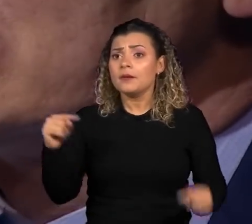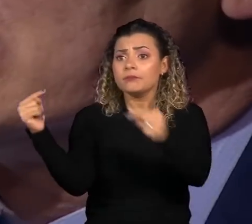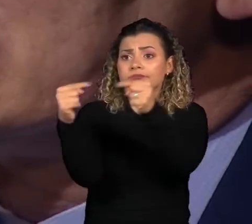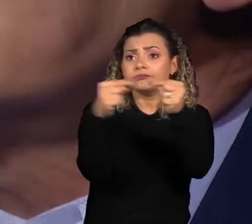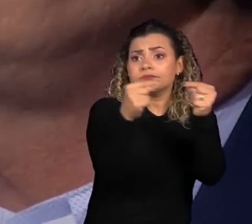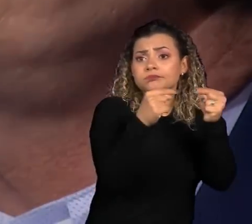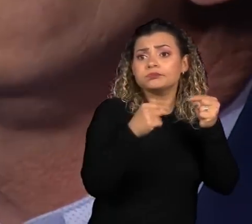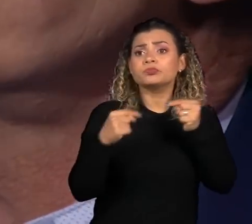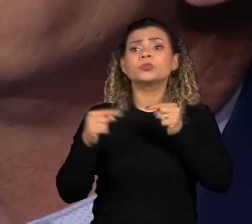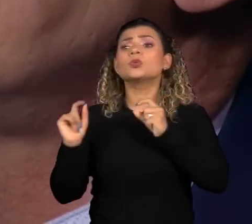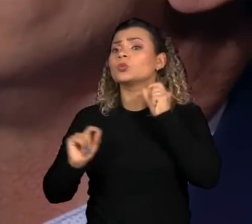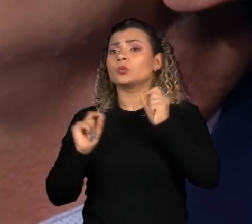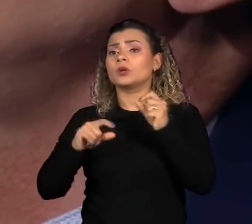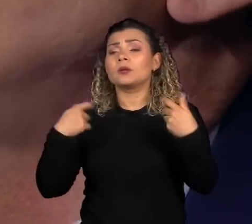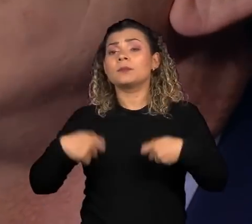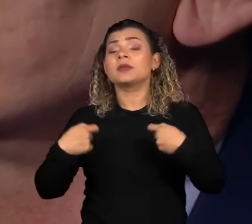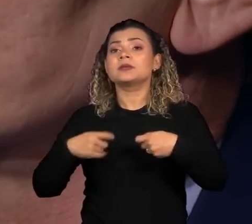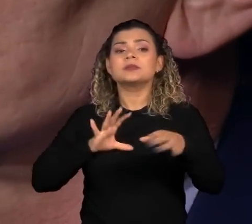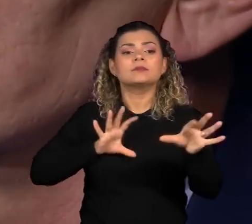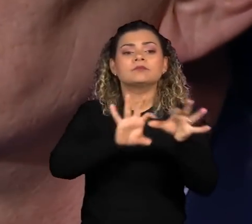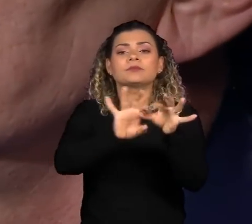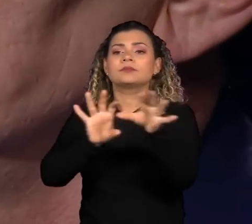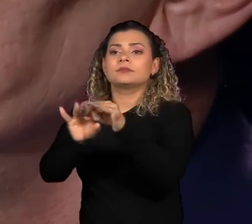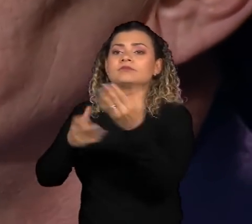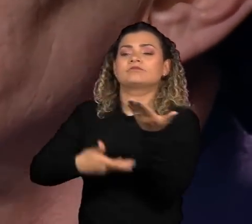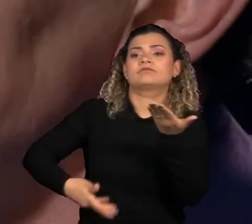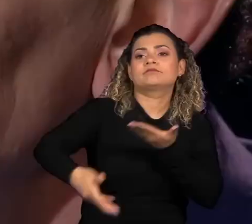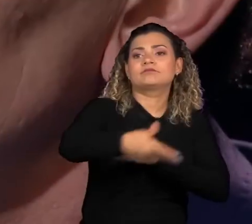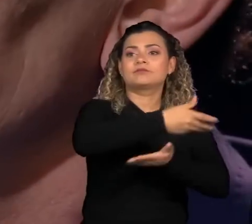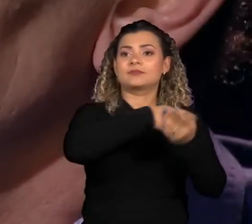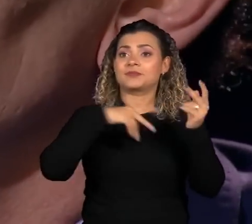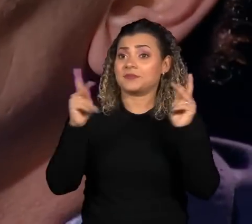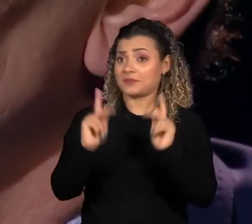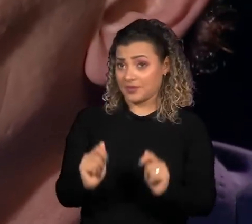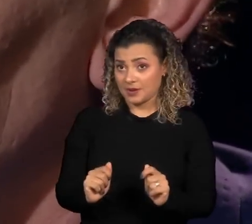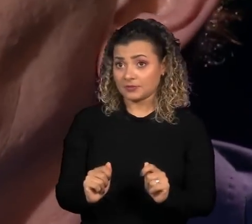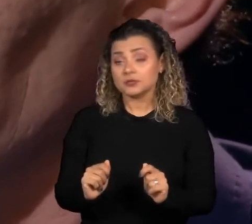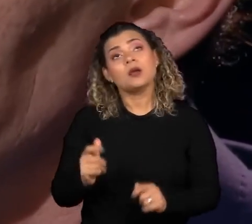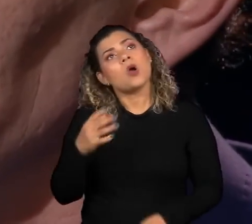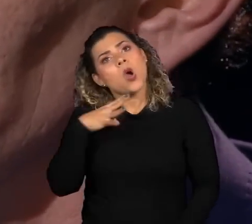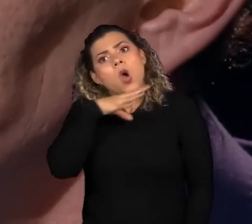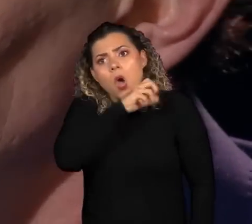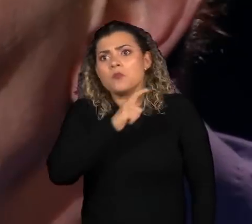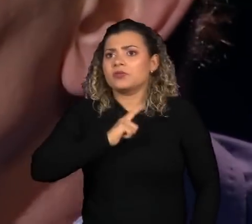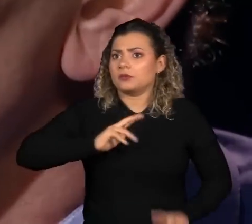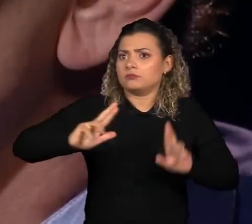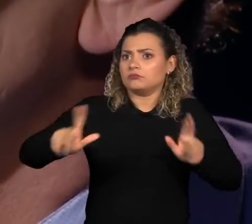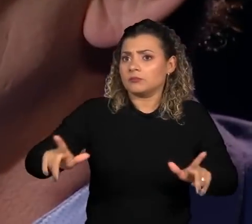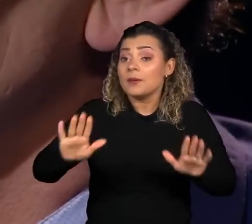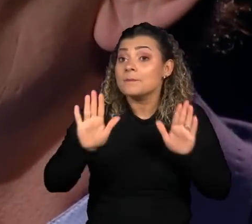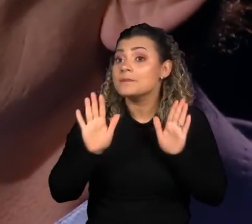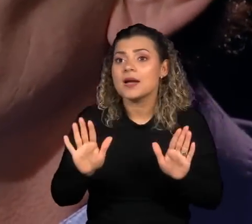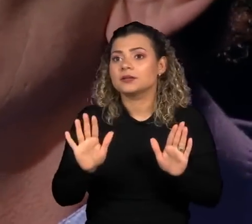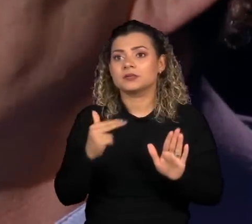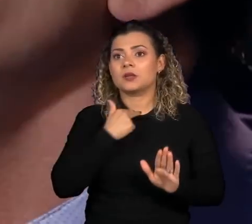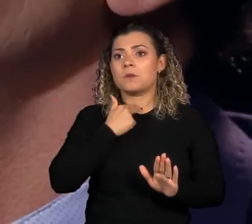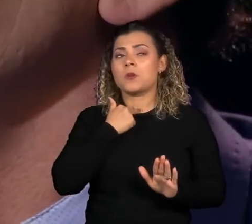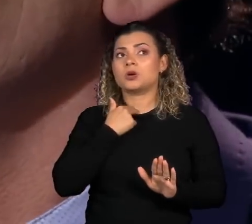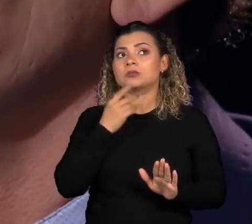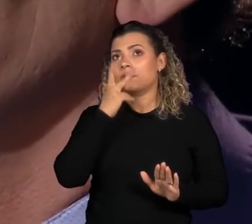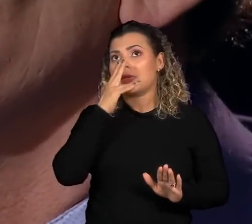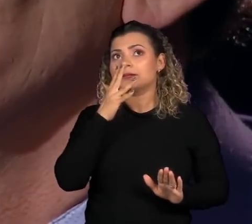comuns que devem nos fazer harmoniosos. Sim. Claro que existem diferenças, mas isso não pode ser